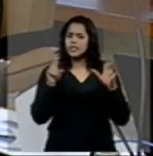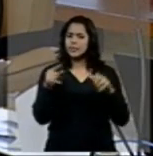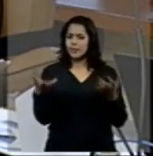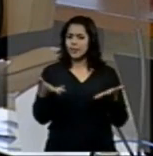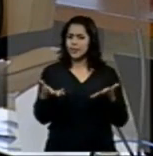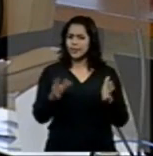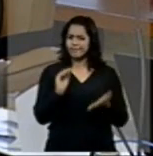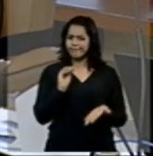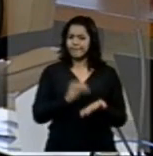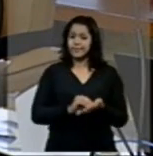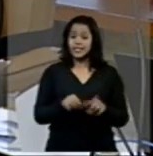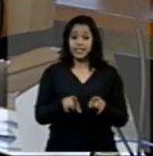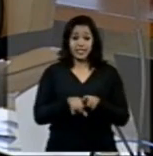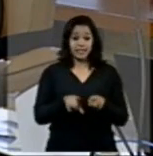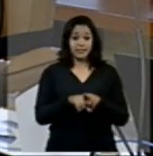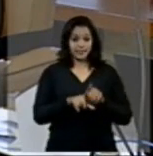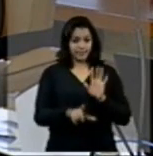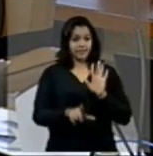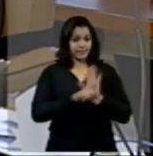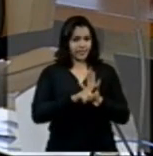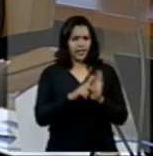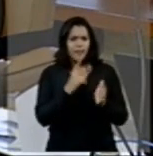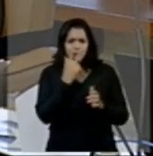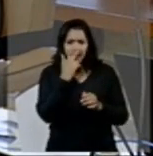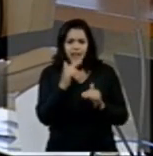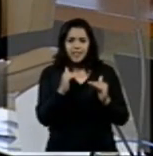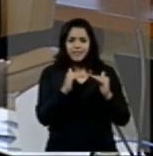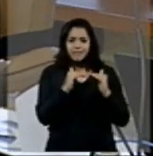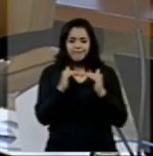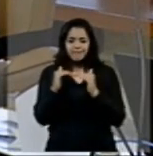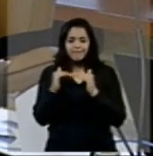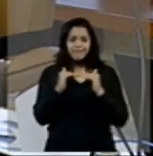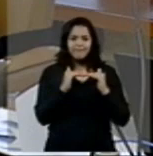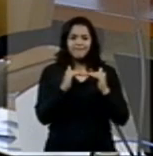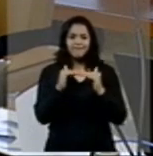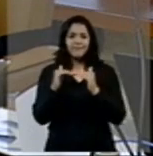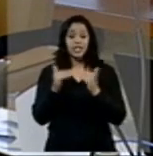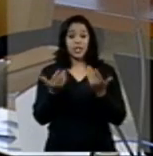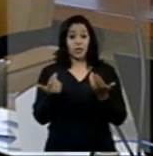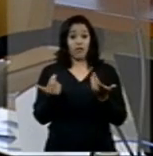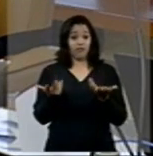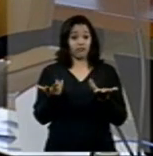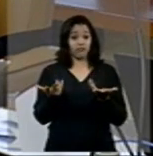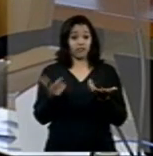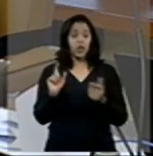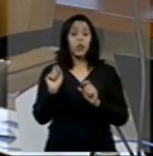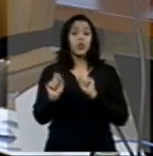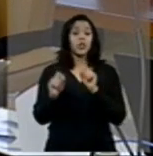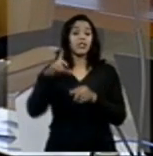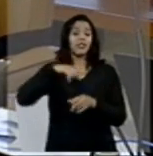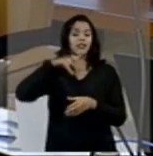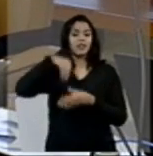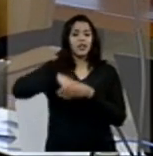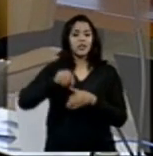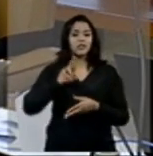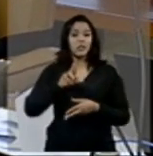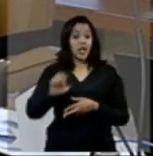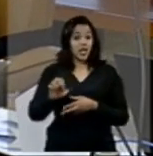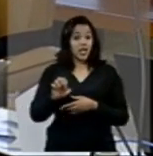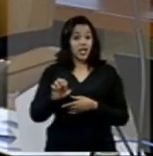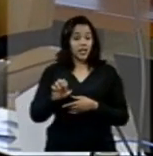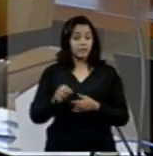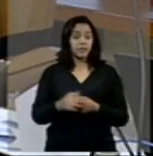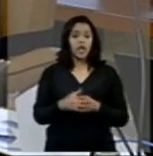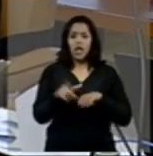colocada e a questão da legalidade me parece simetricamente aquela que também está no recurso ordinário. Aqui